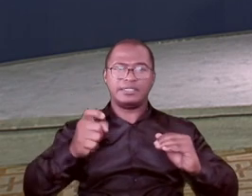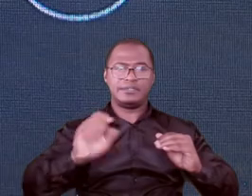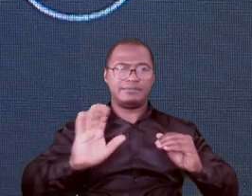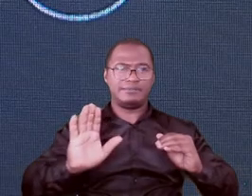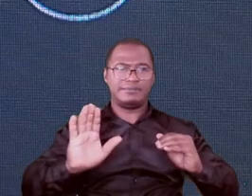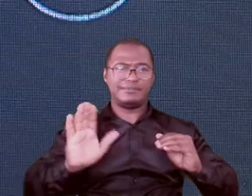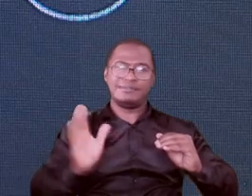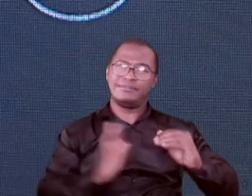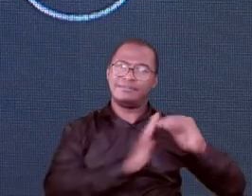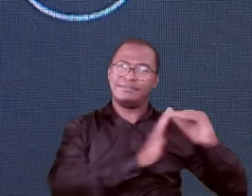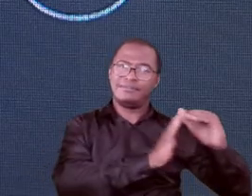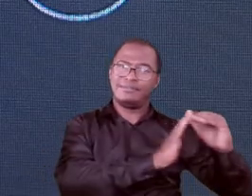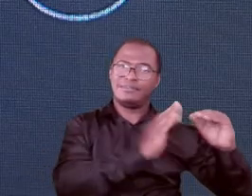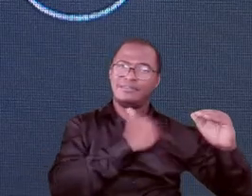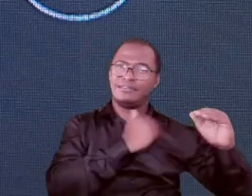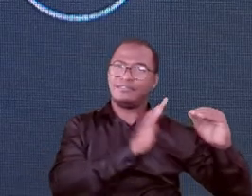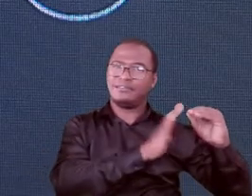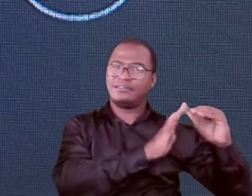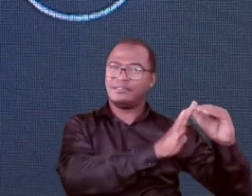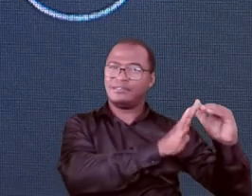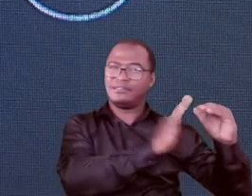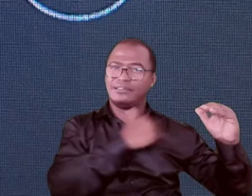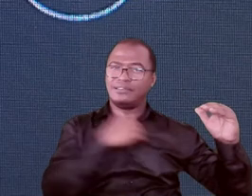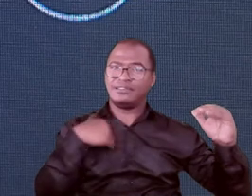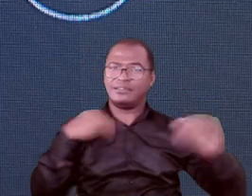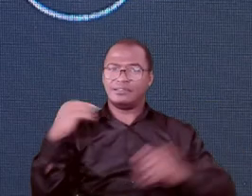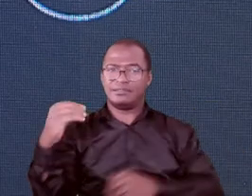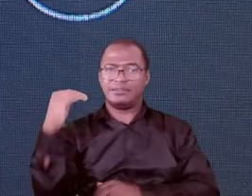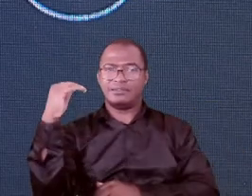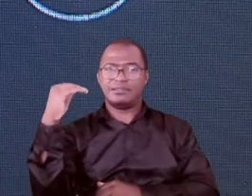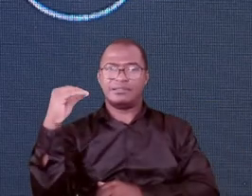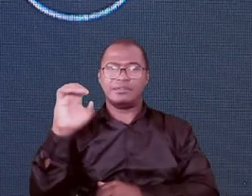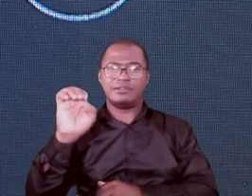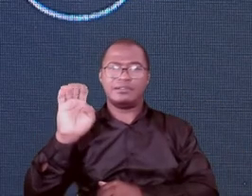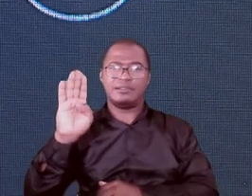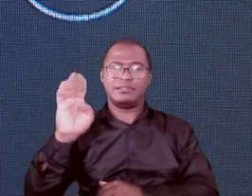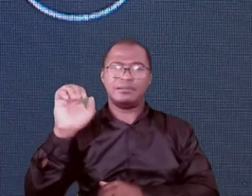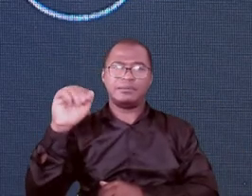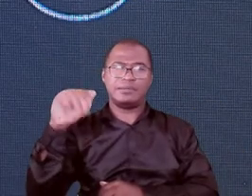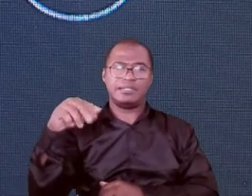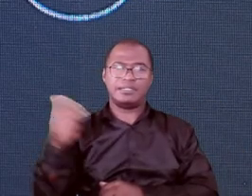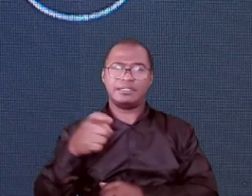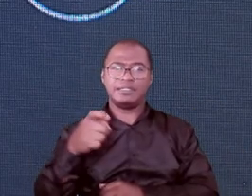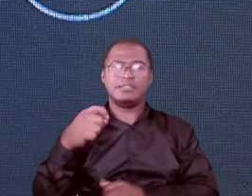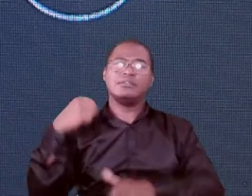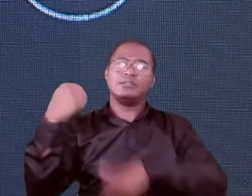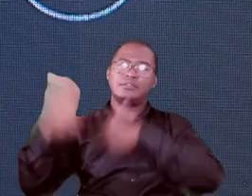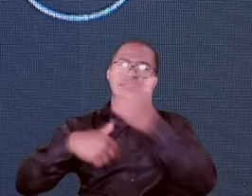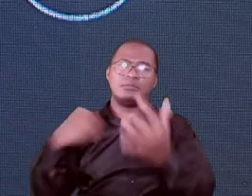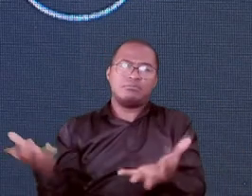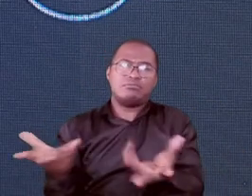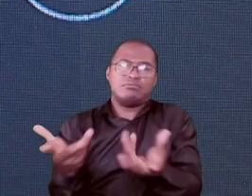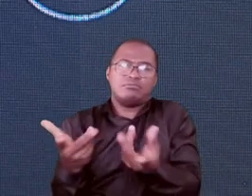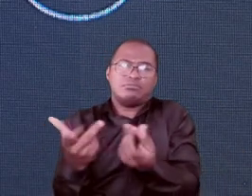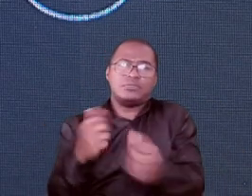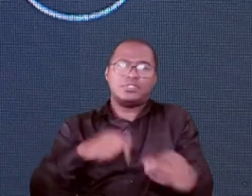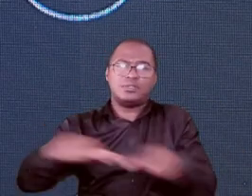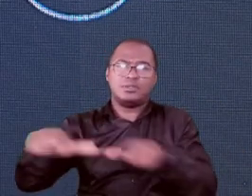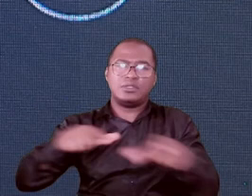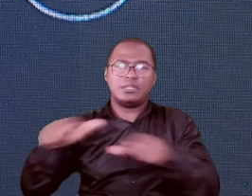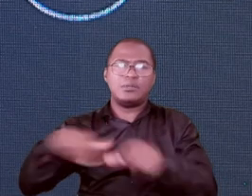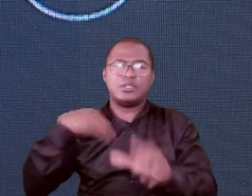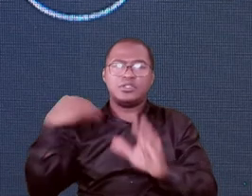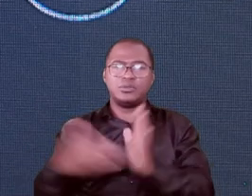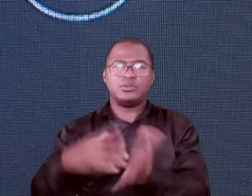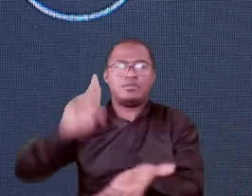falado bem cena a gente trabalha muito maníaco por performance por nível de serviço por ser Genuíno em tudo que a gente faz